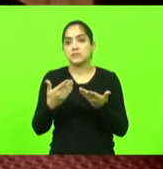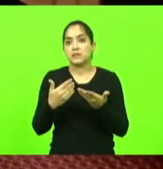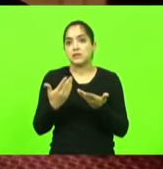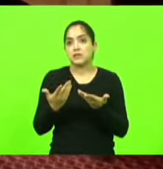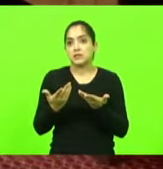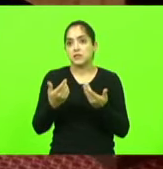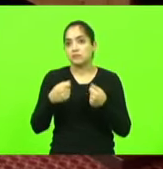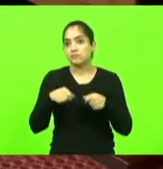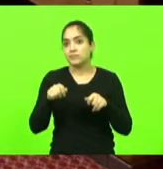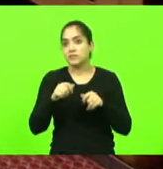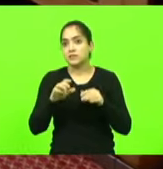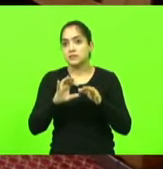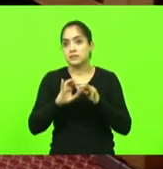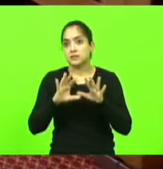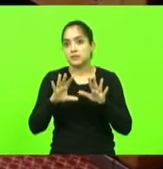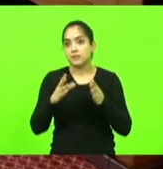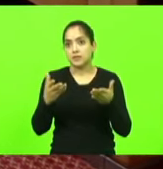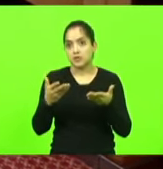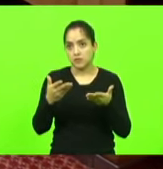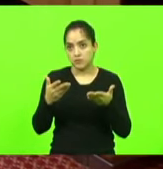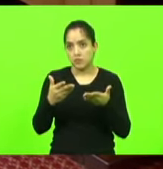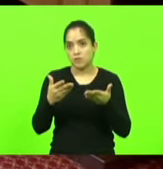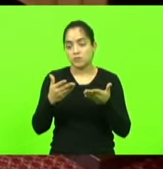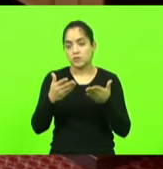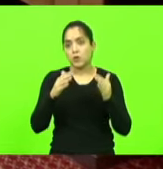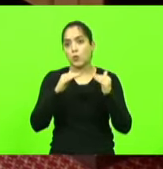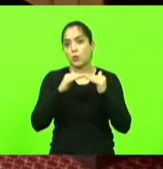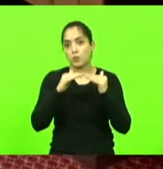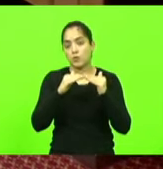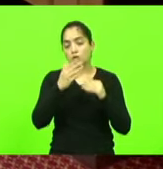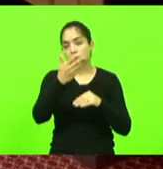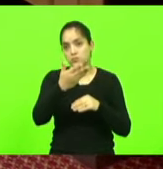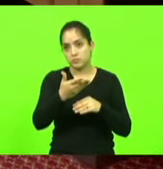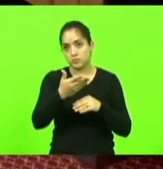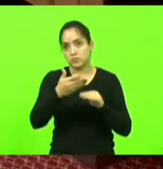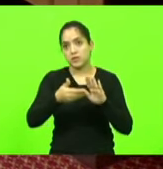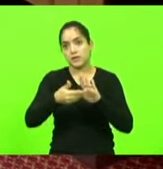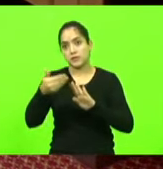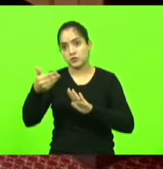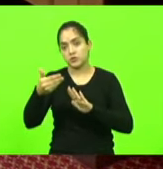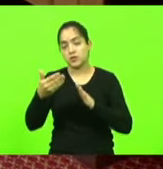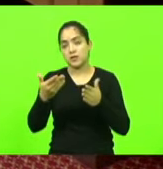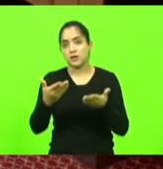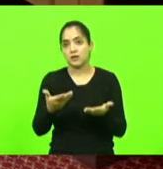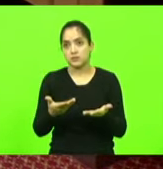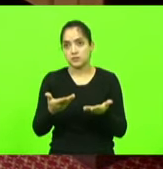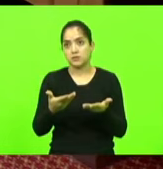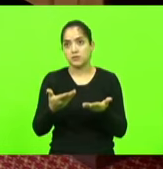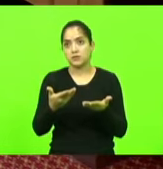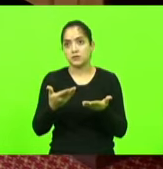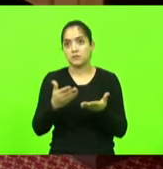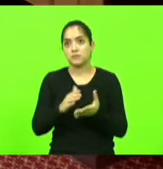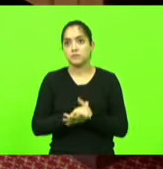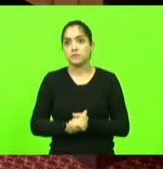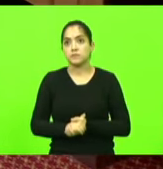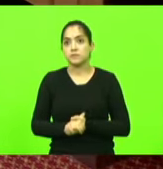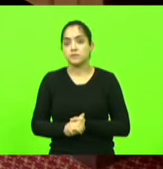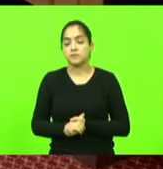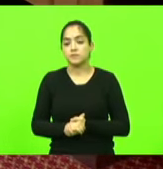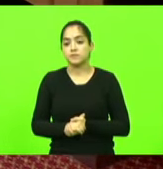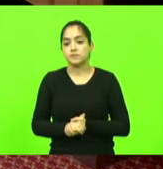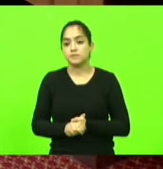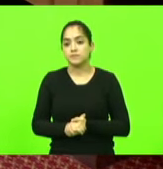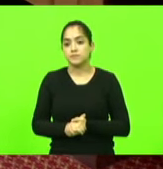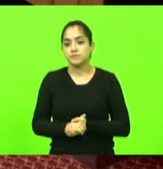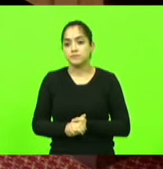nós deliberarmos. Eu vou na mesma linha solicitando o autor para retirá-la do projeto repito, é intempestivo. Obrigado, senhor presidente.